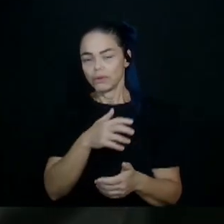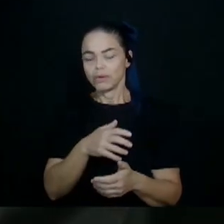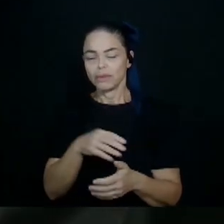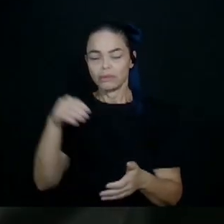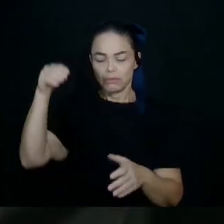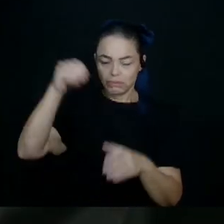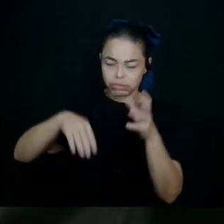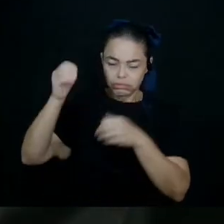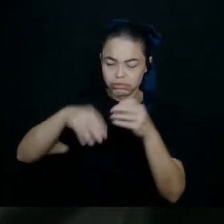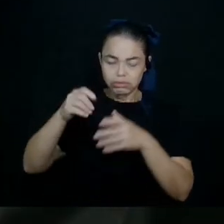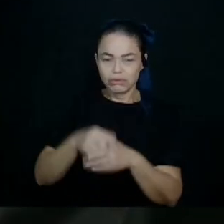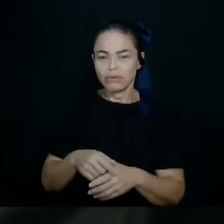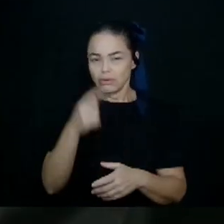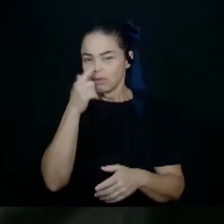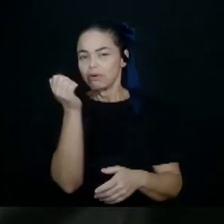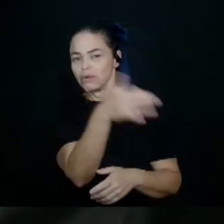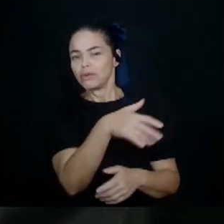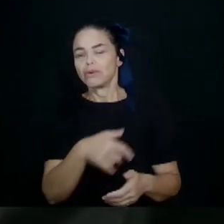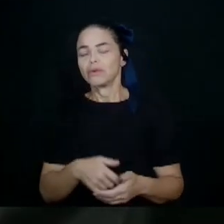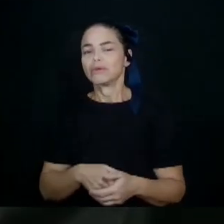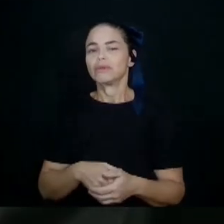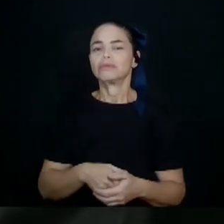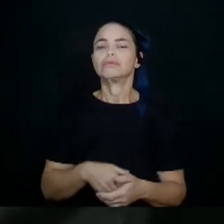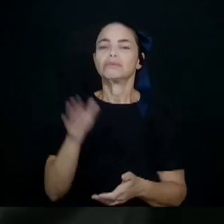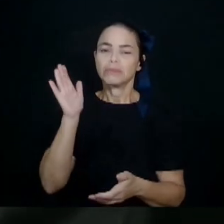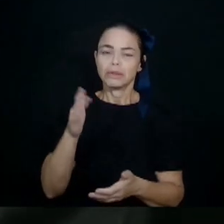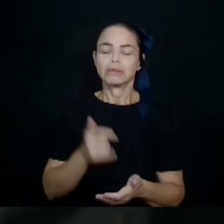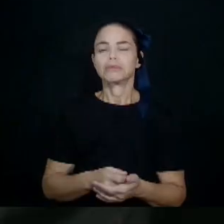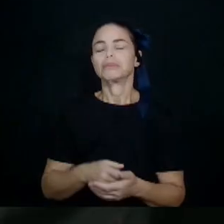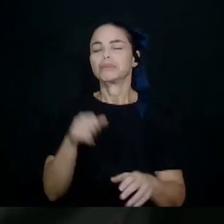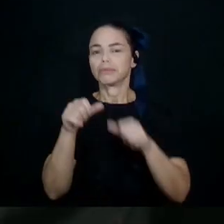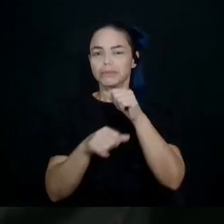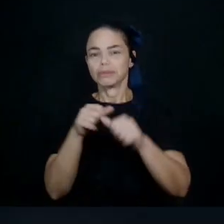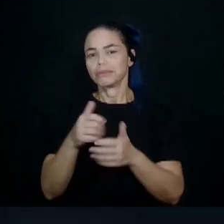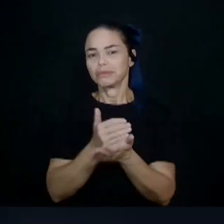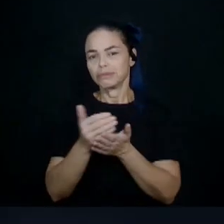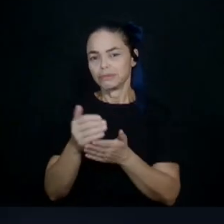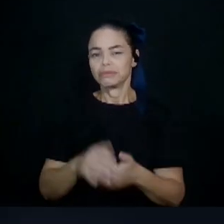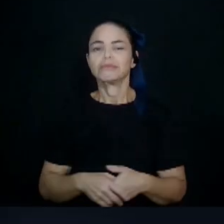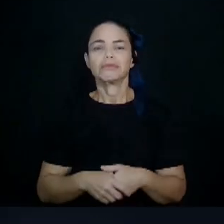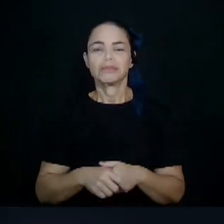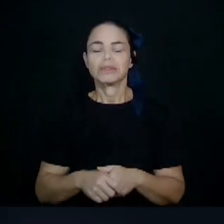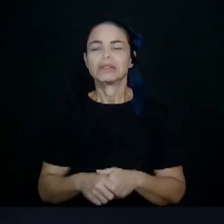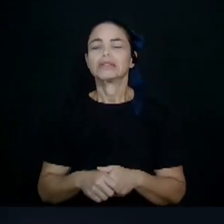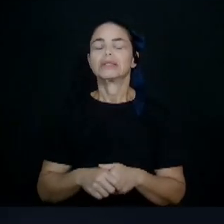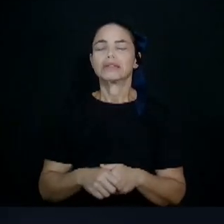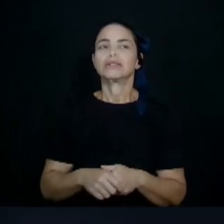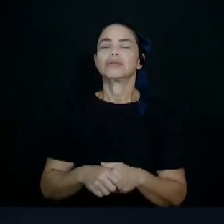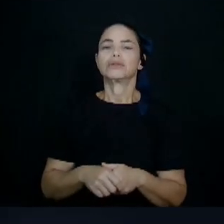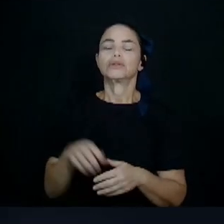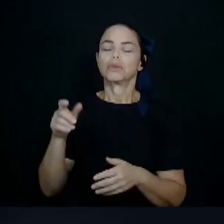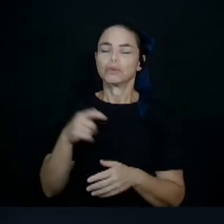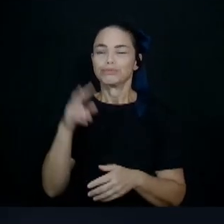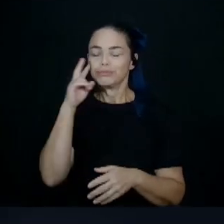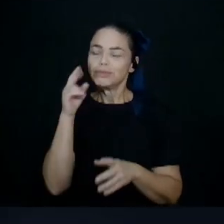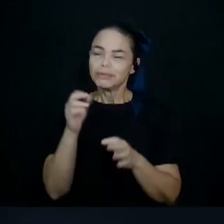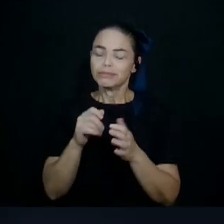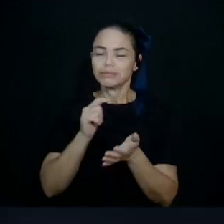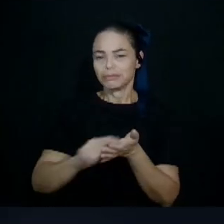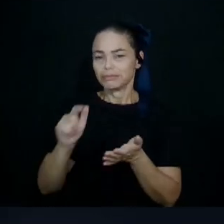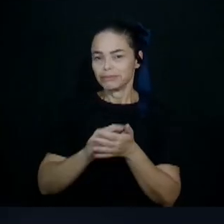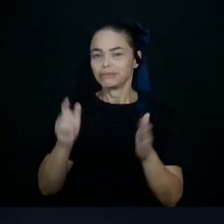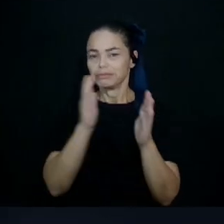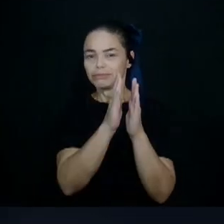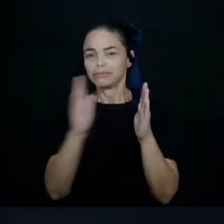vamos descartar. Isso já é o início de um movimento, ou para quem tem esse